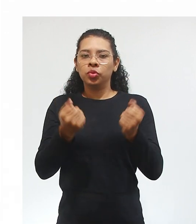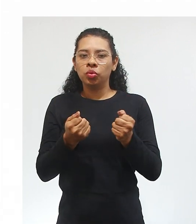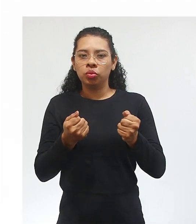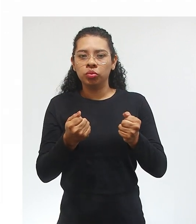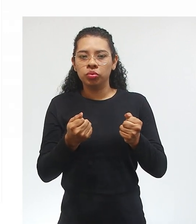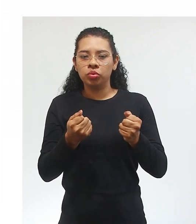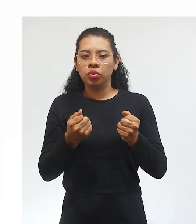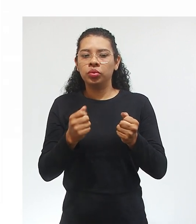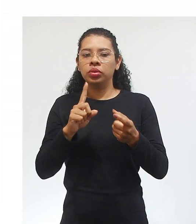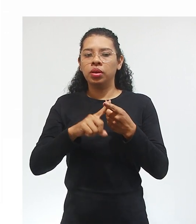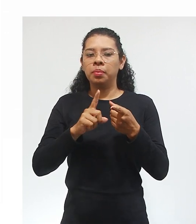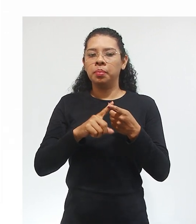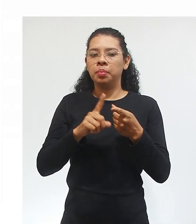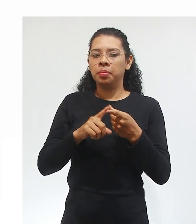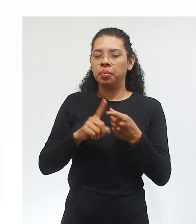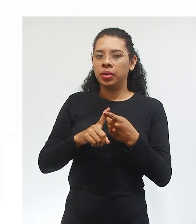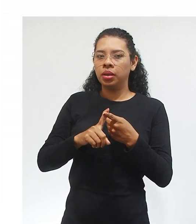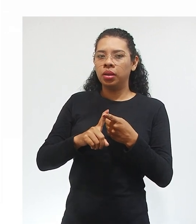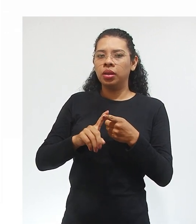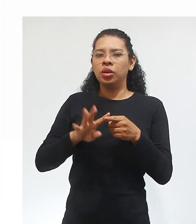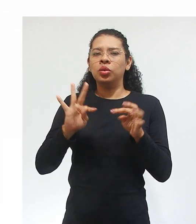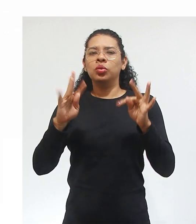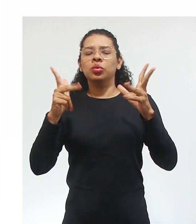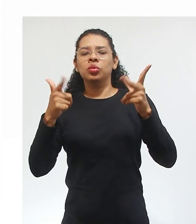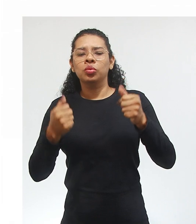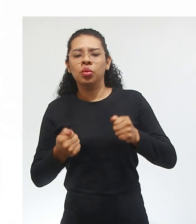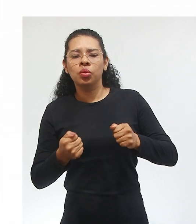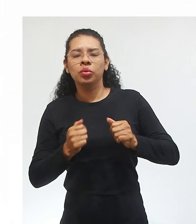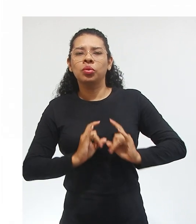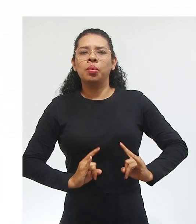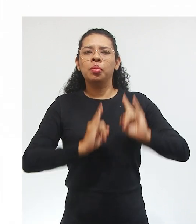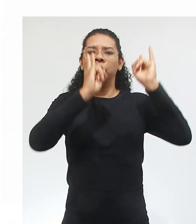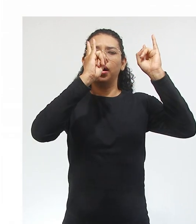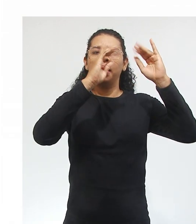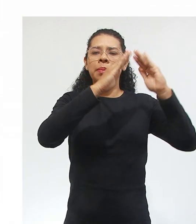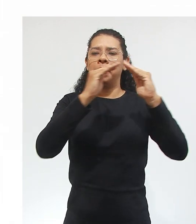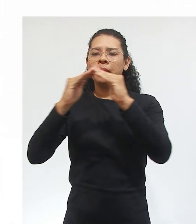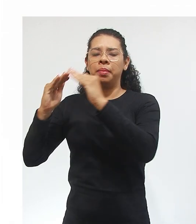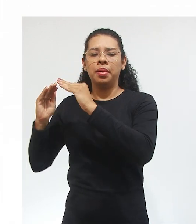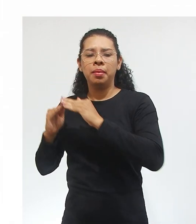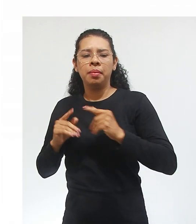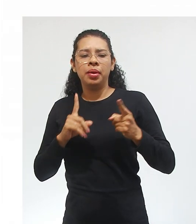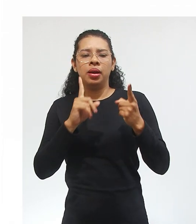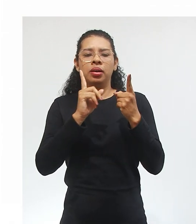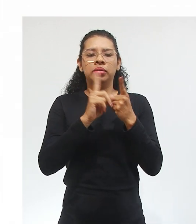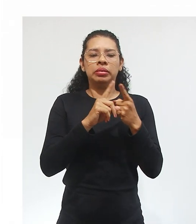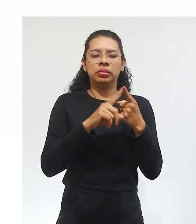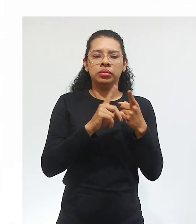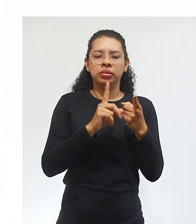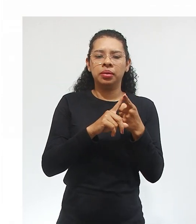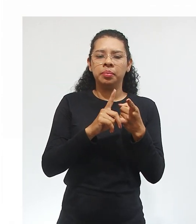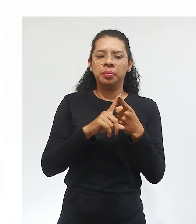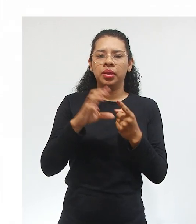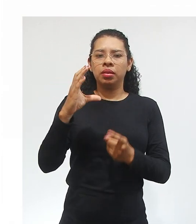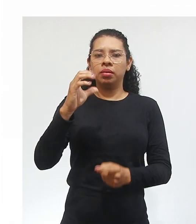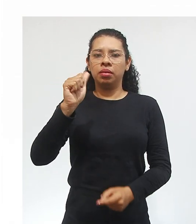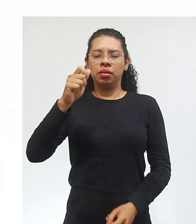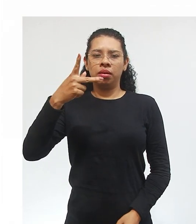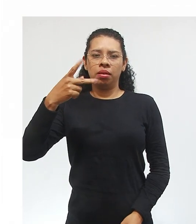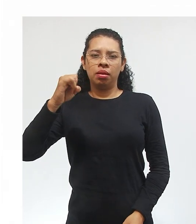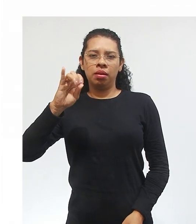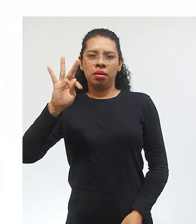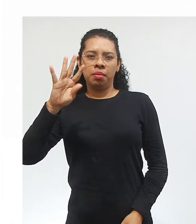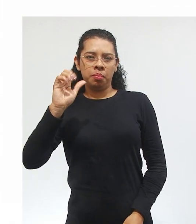contas patrimoniais. Ó, o saldo da conta caixa, de mercadoria, dos terrenos, contas a pagar, capital